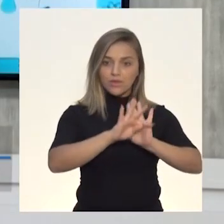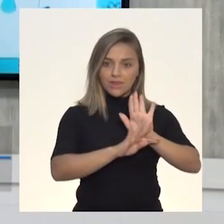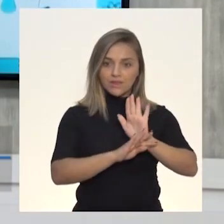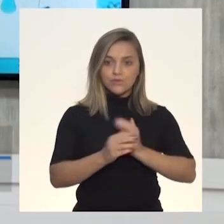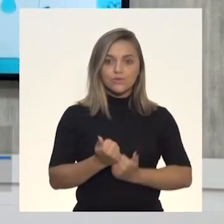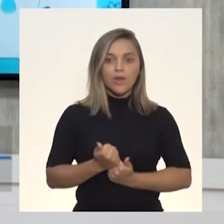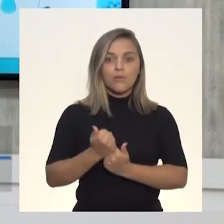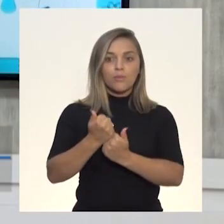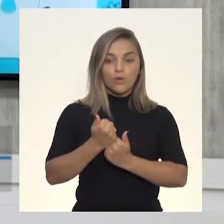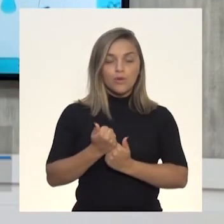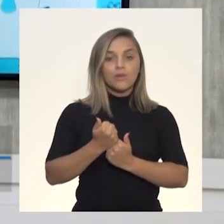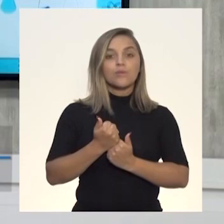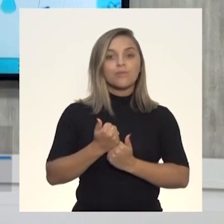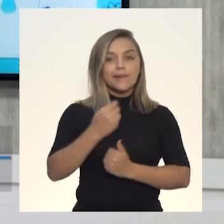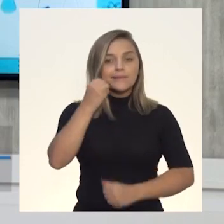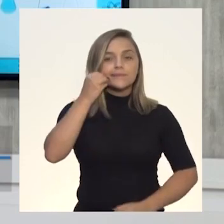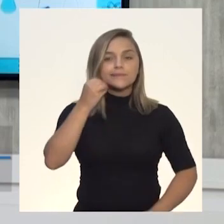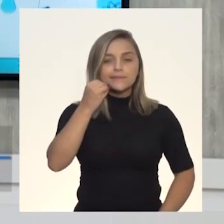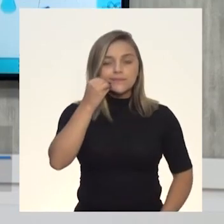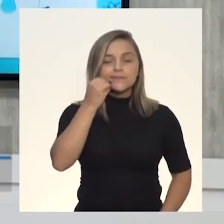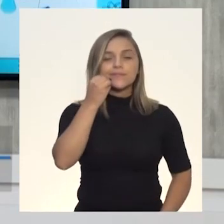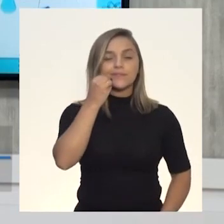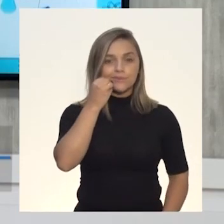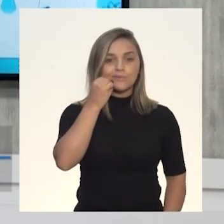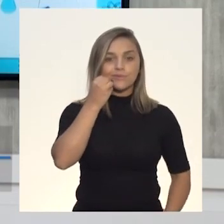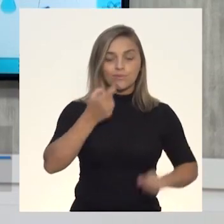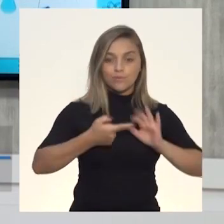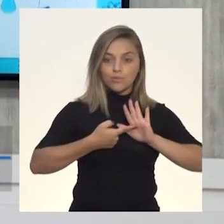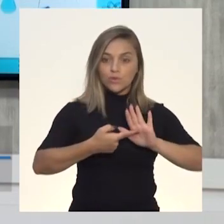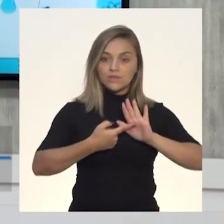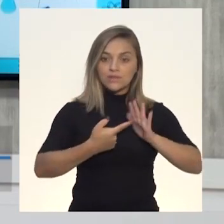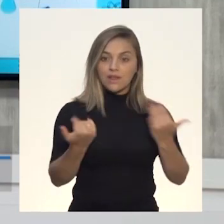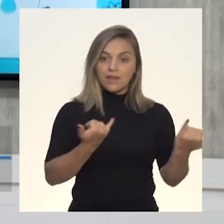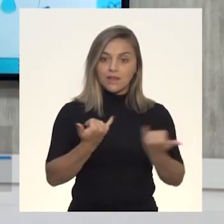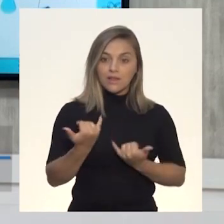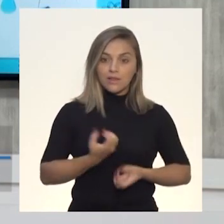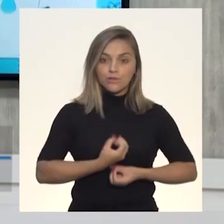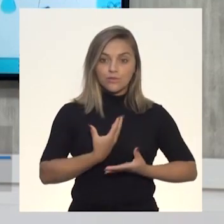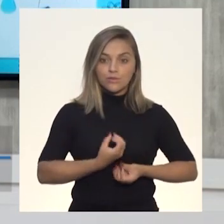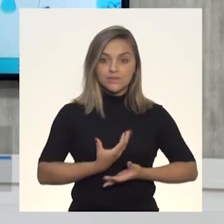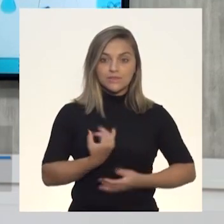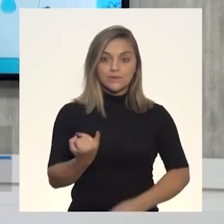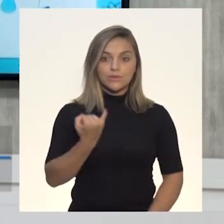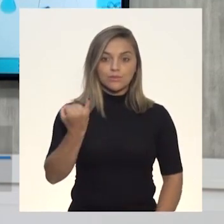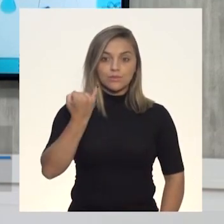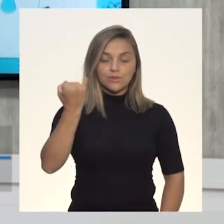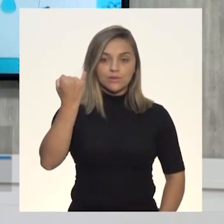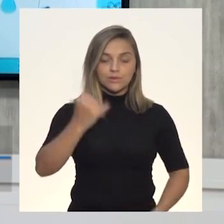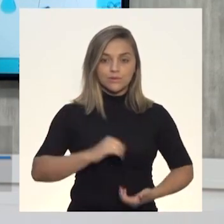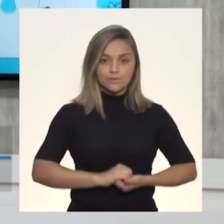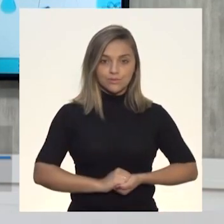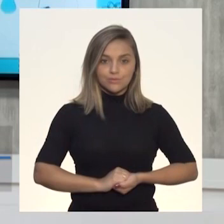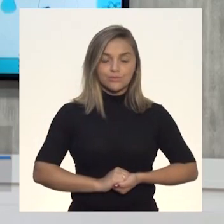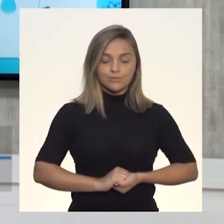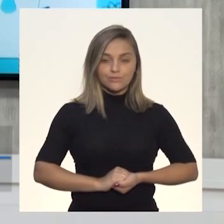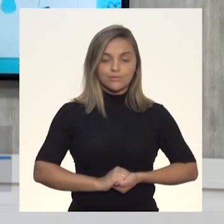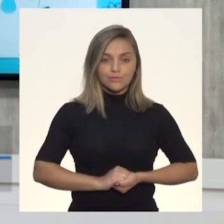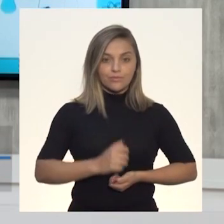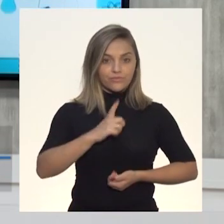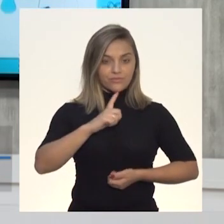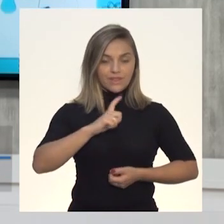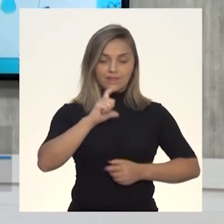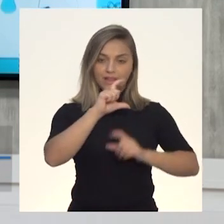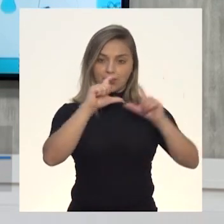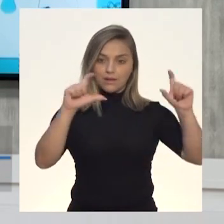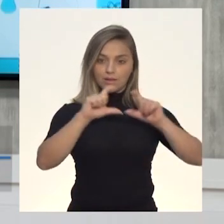gente consegue destacar as informações importantes. Então, vai ter trechos lá, tudo bem? Eu